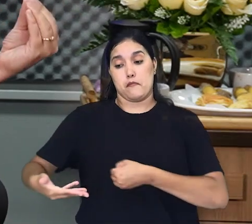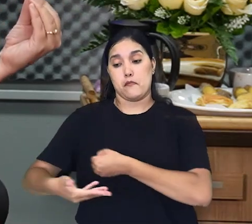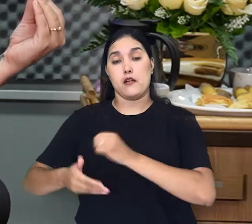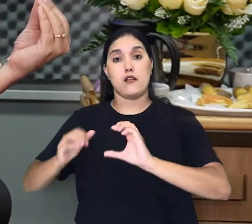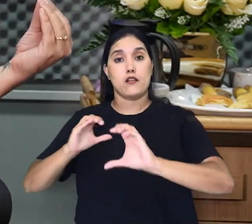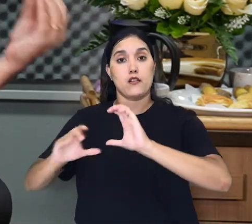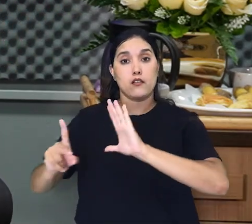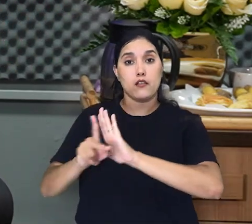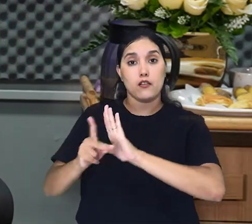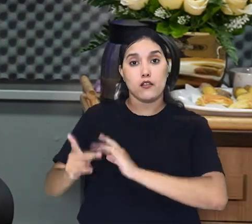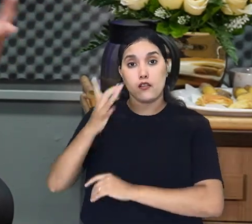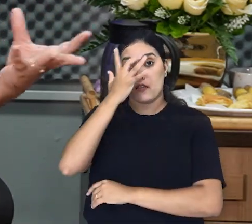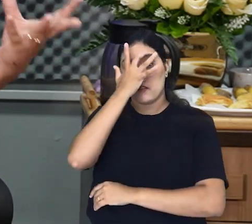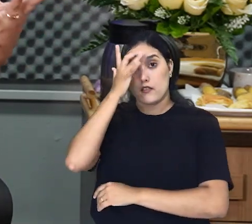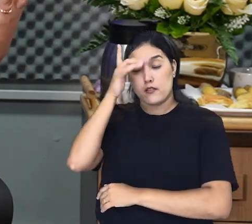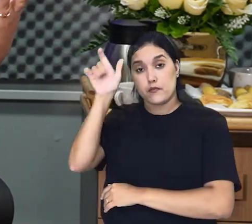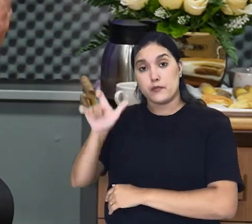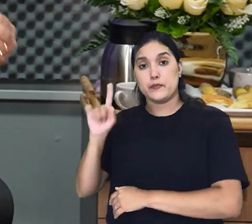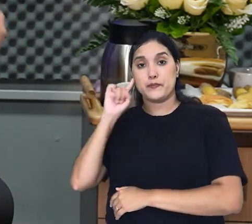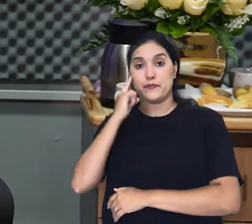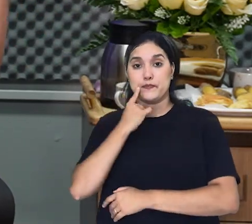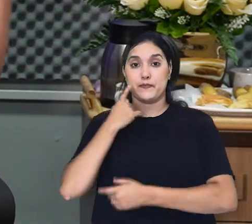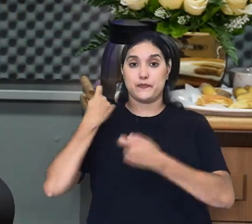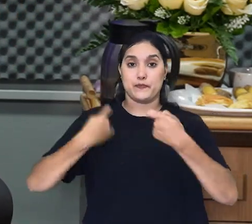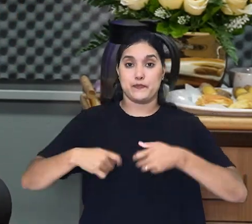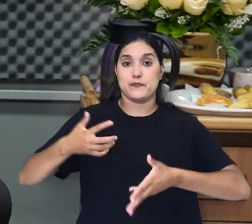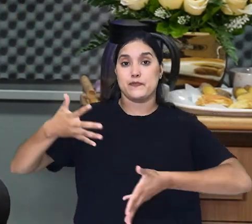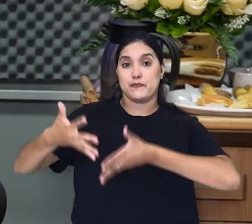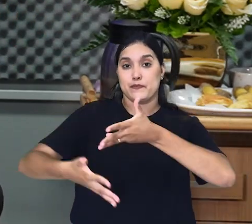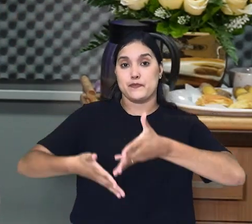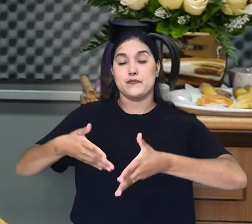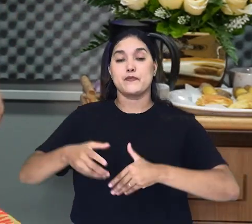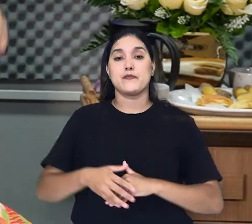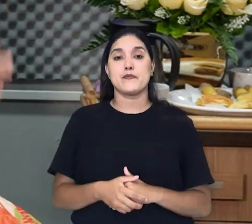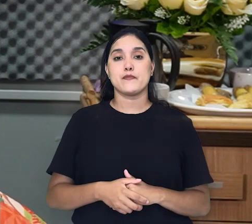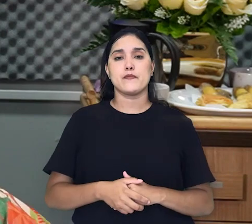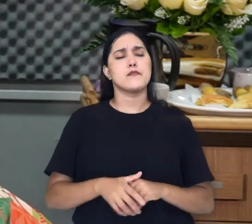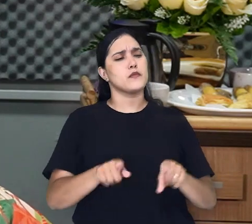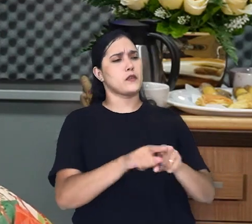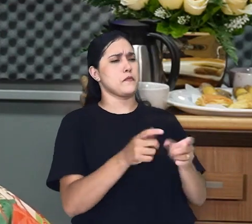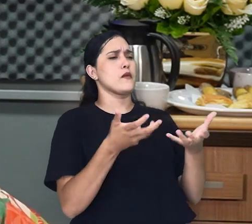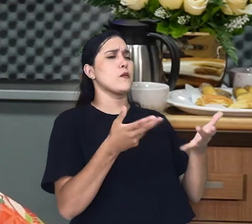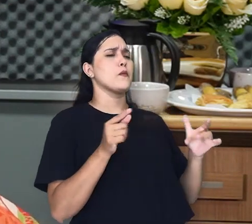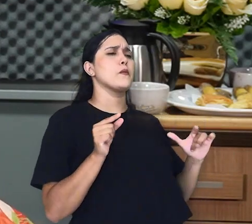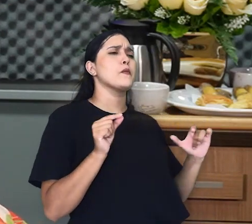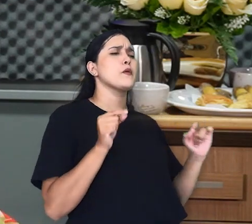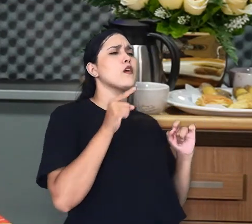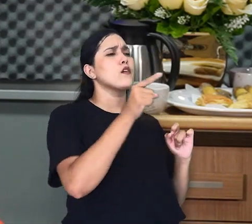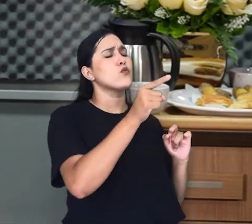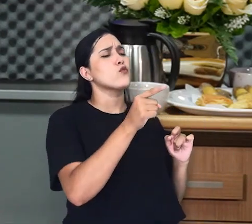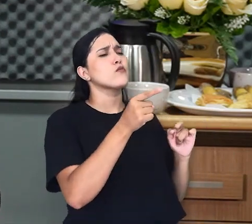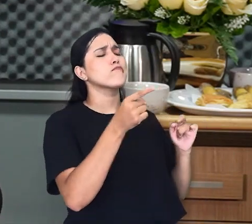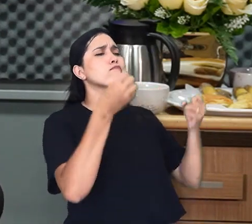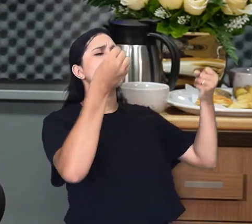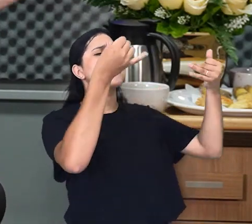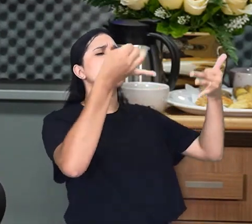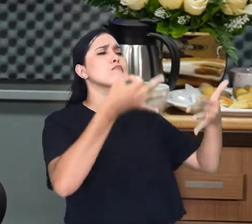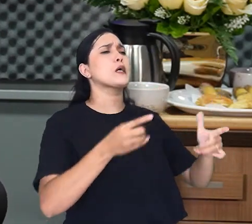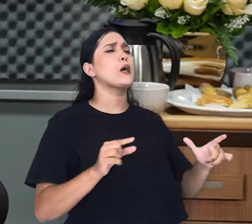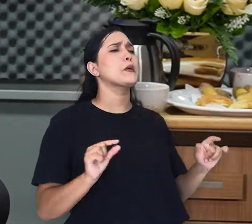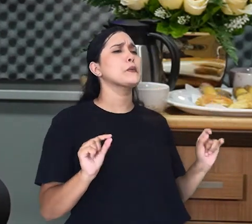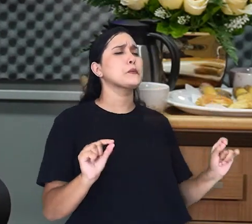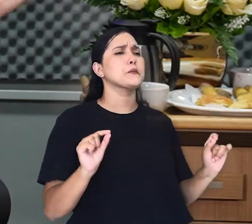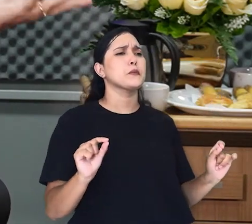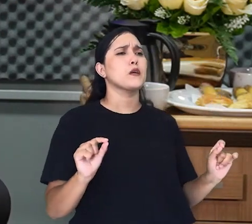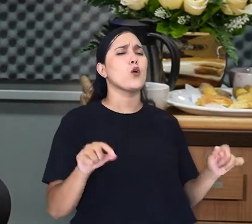fazer um sinal diferente, ia surgir toda aquela confusão, não porque o fulano fez isso, mas eu não entendo isso. Ah, mas na casa dele se usa isso aqui, se usa esse sinal, mas lá